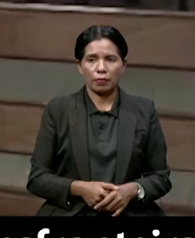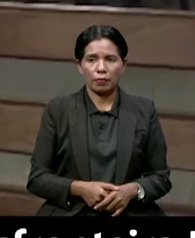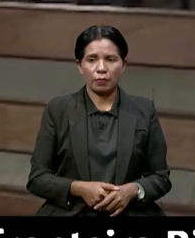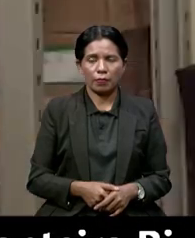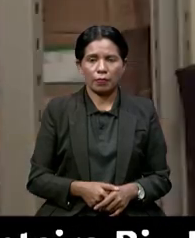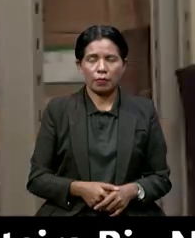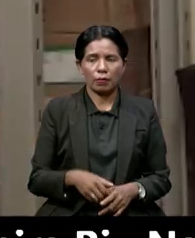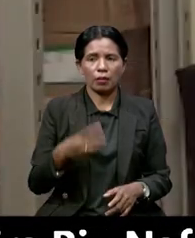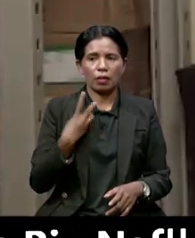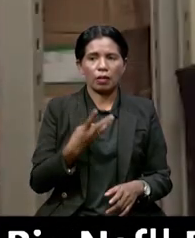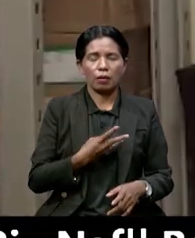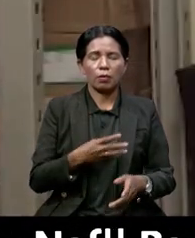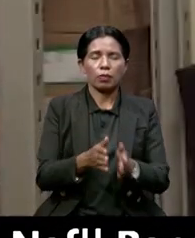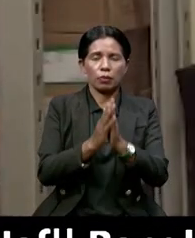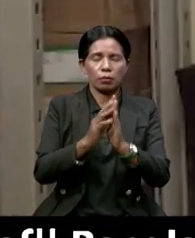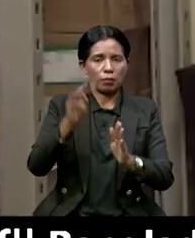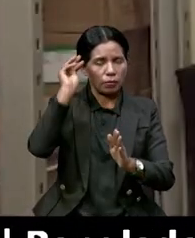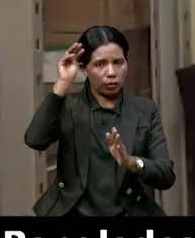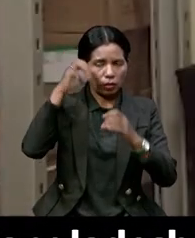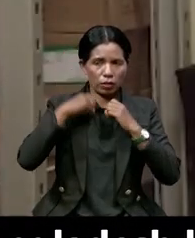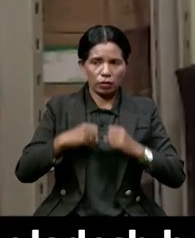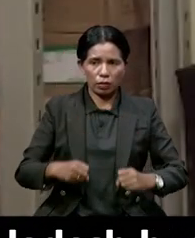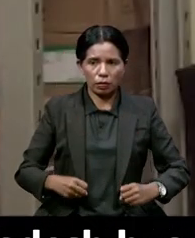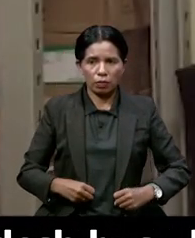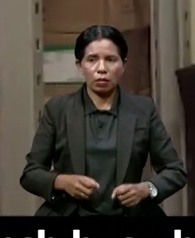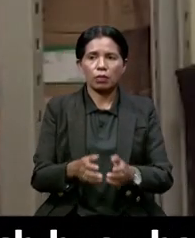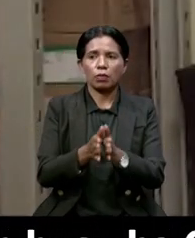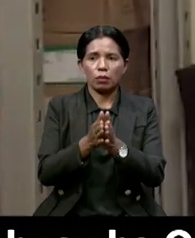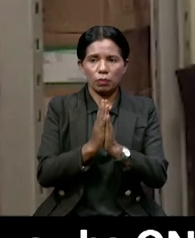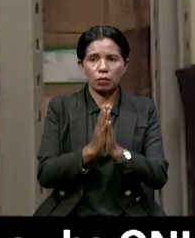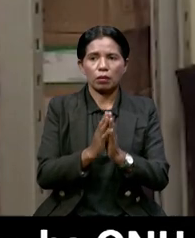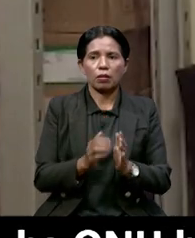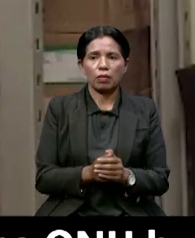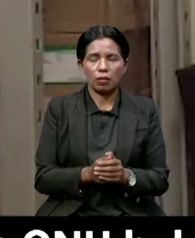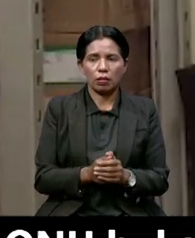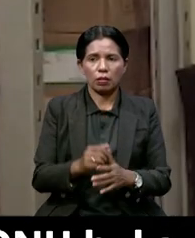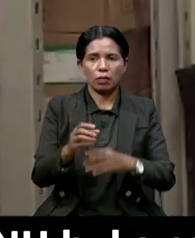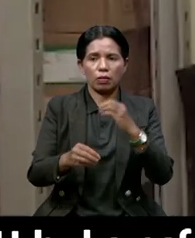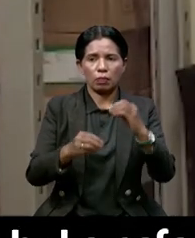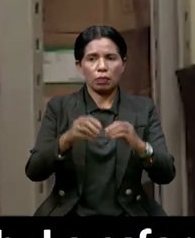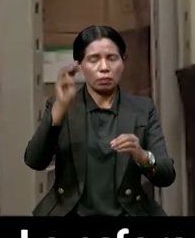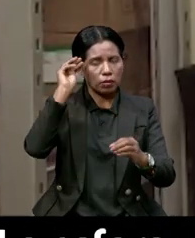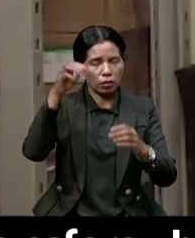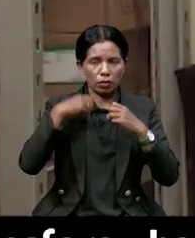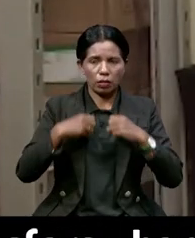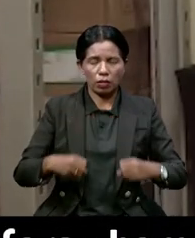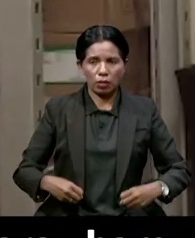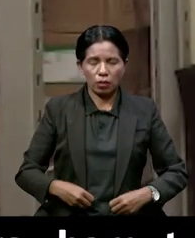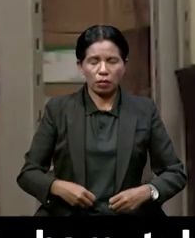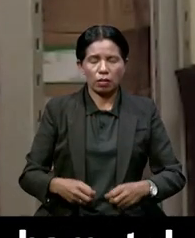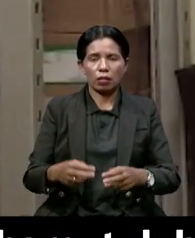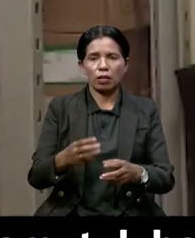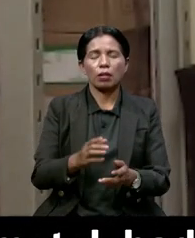ano si Centro Saudi para uso nivel nasang Ministro Saudi alu mana respon